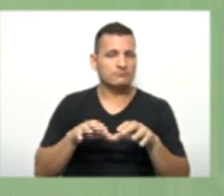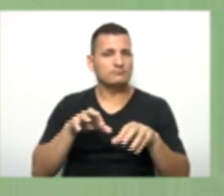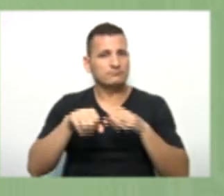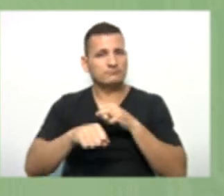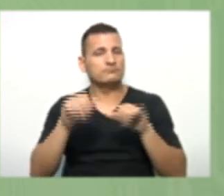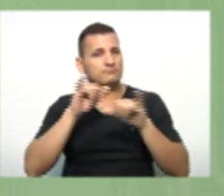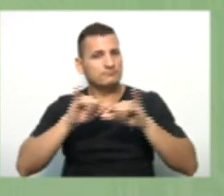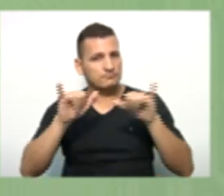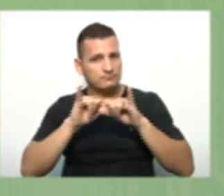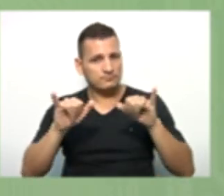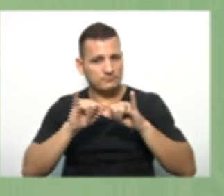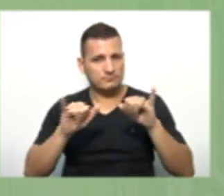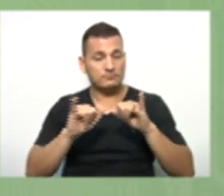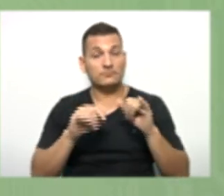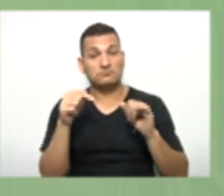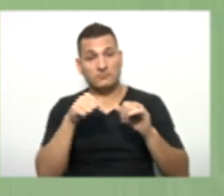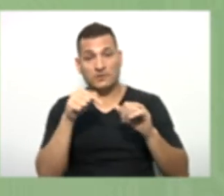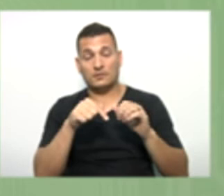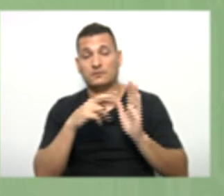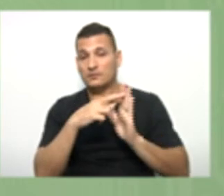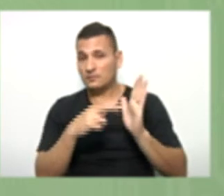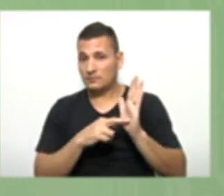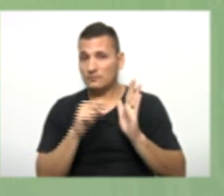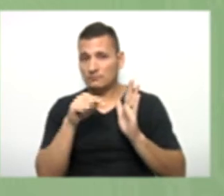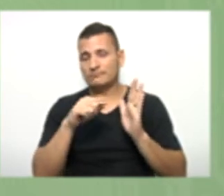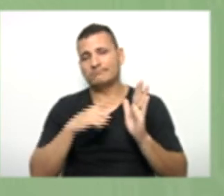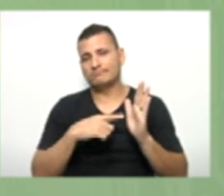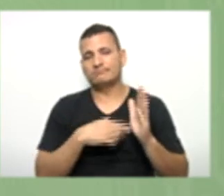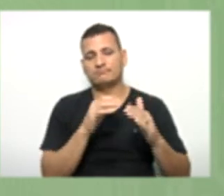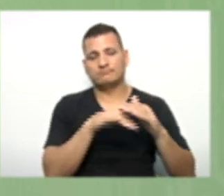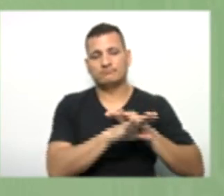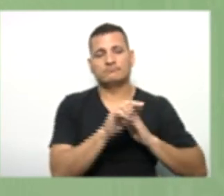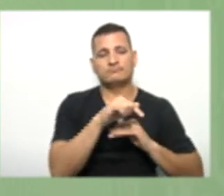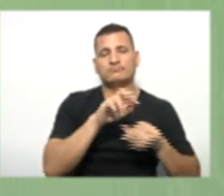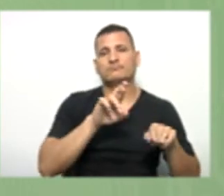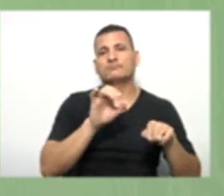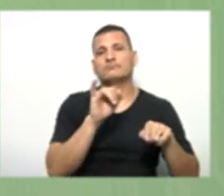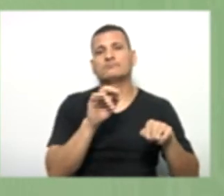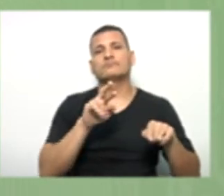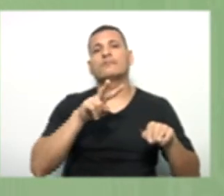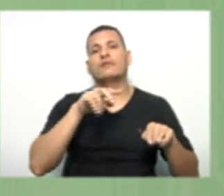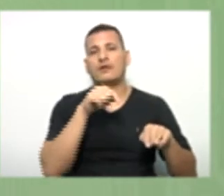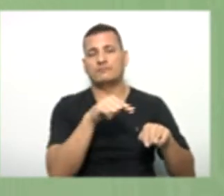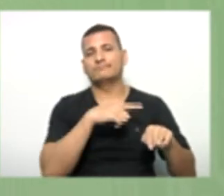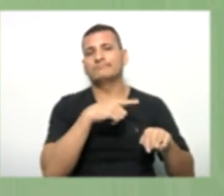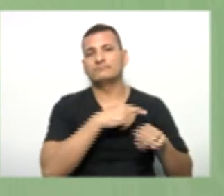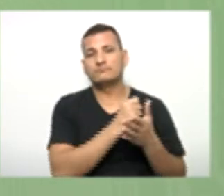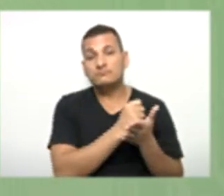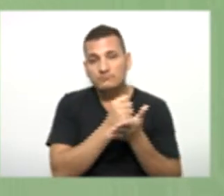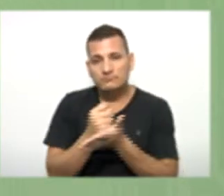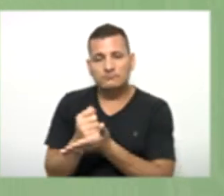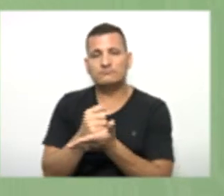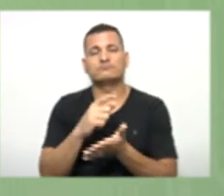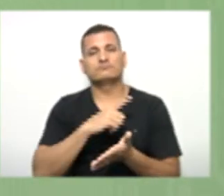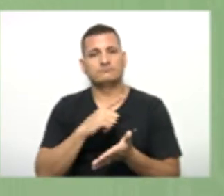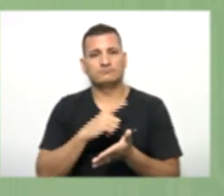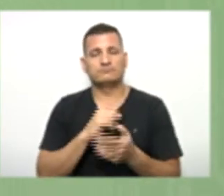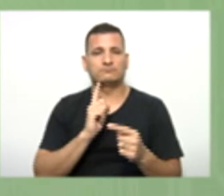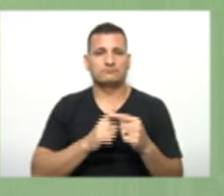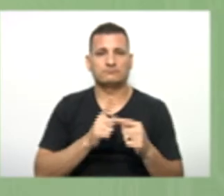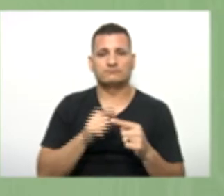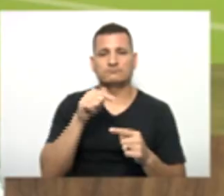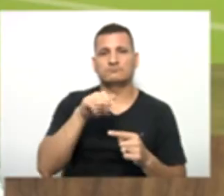informação. Então, para cumprir esse princípio, nós temos a reserva de assistência técnica, educacional e social, porque a cooperativa,